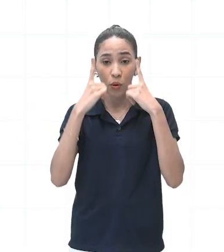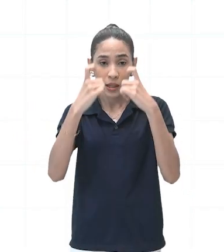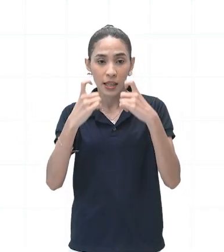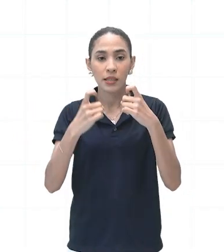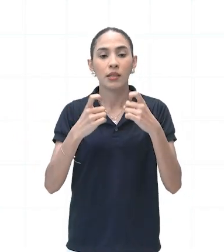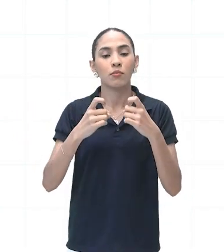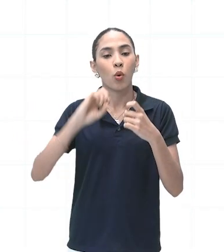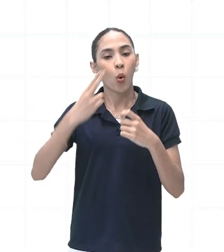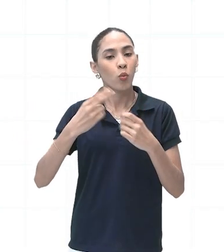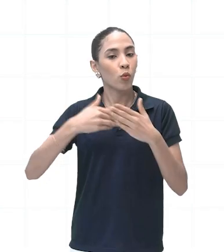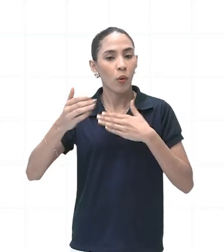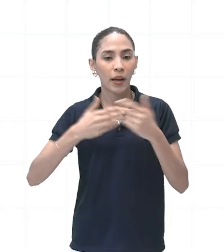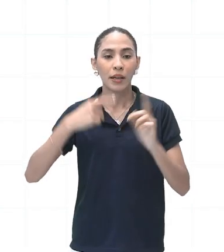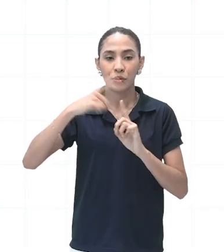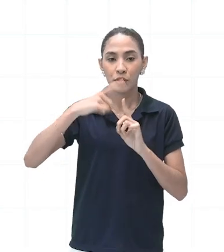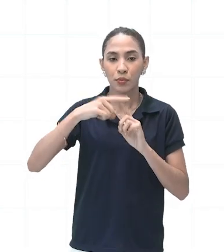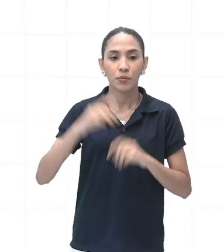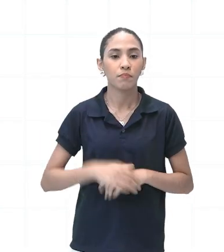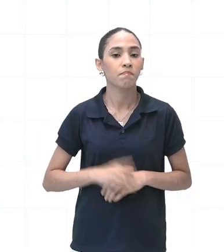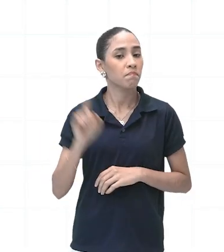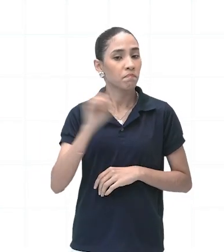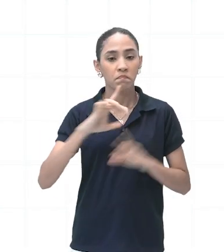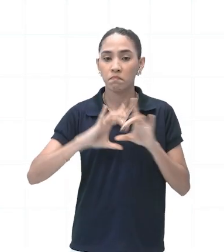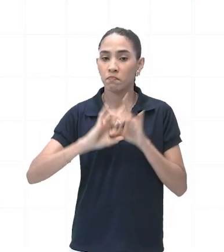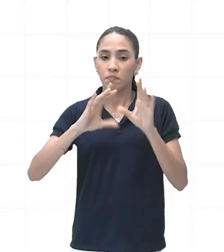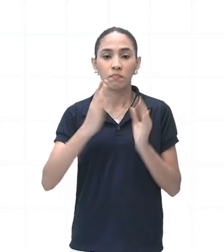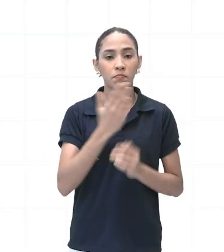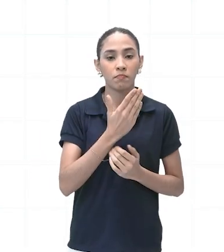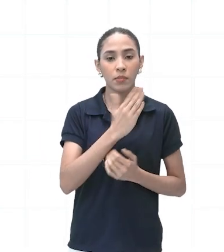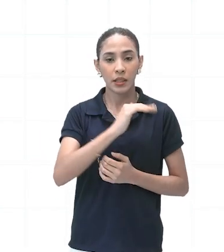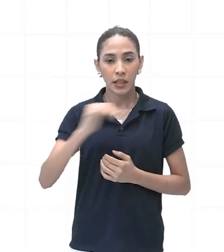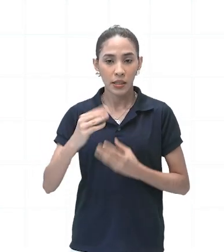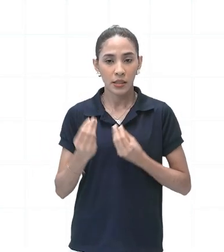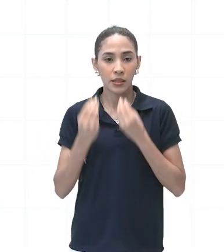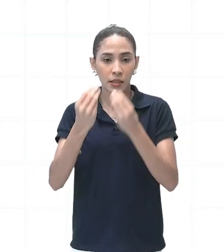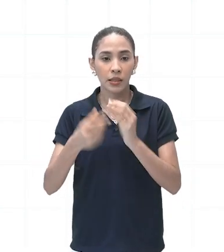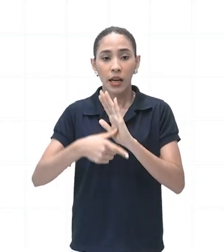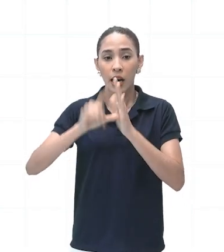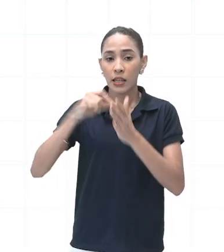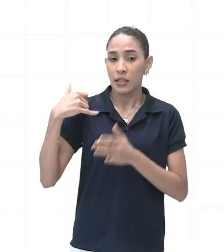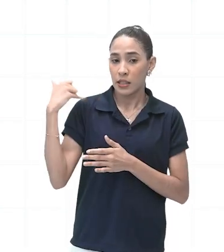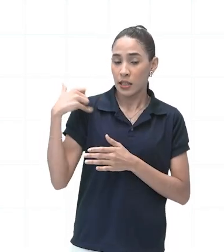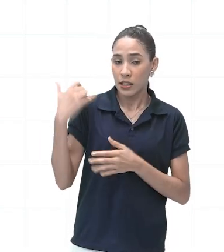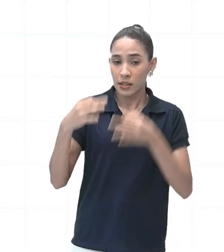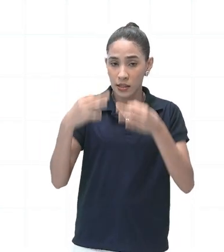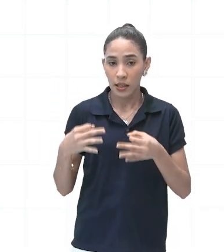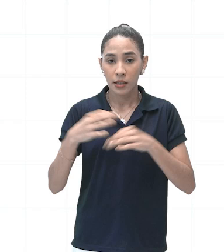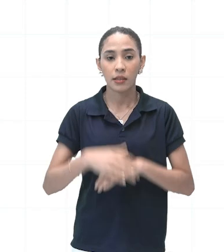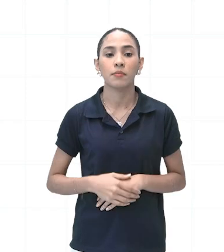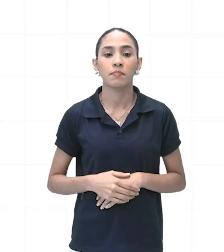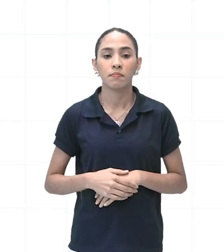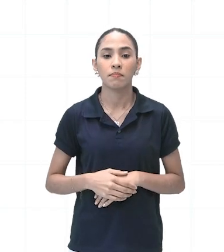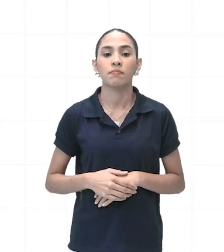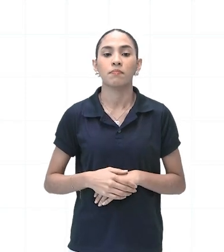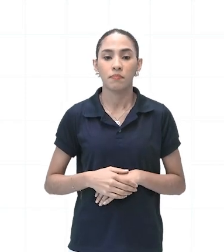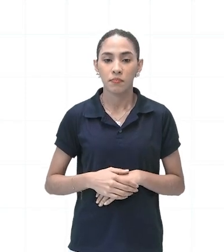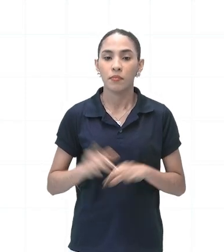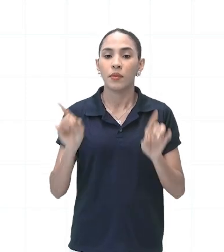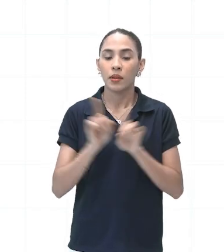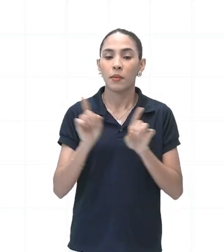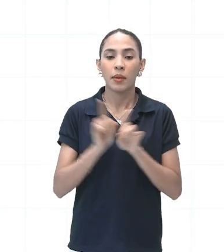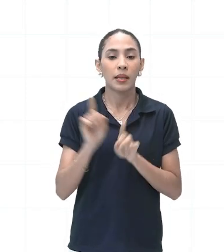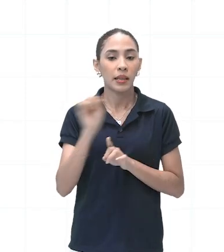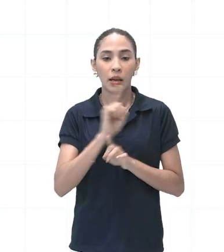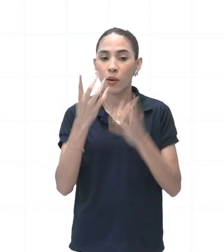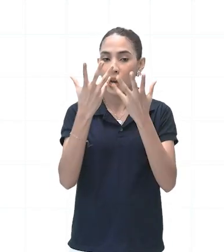qualquer forma. Não será permitido à criança empregar-se antes da idade mínima conveniente. De nenhuma forma será